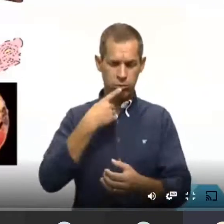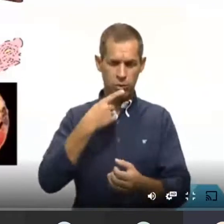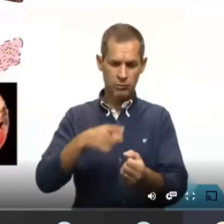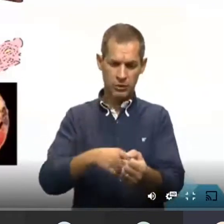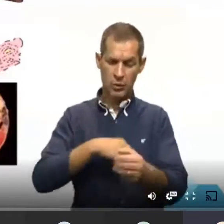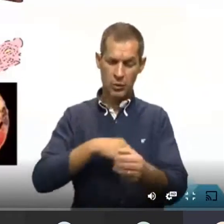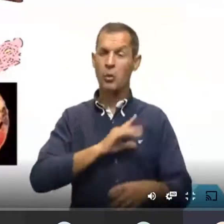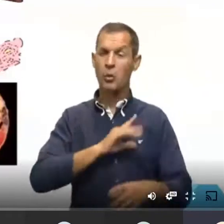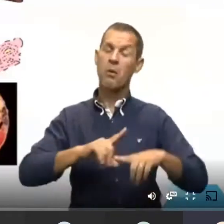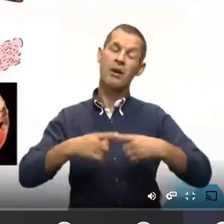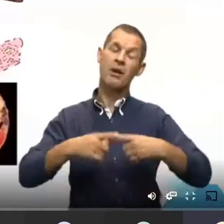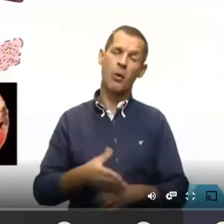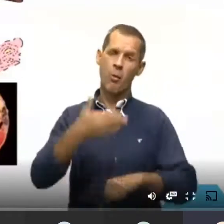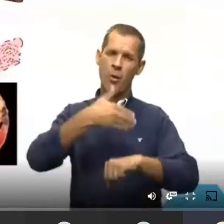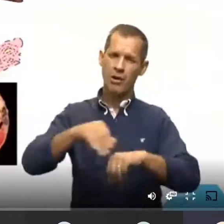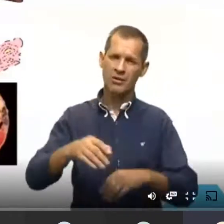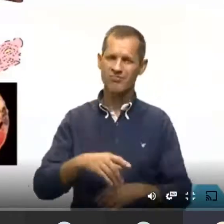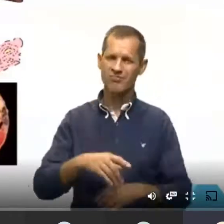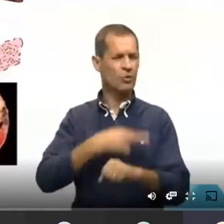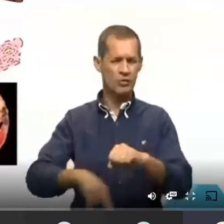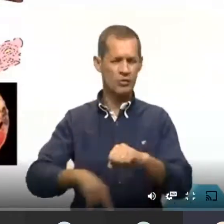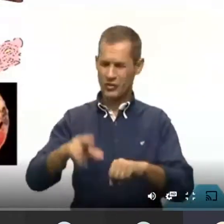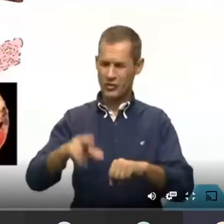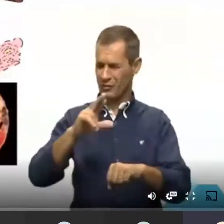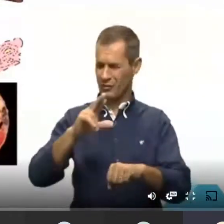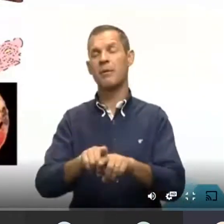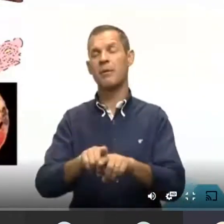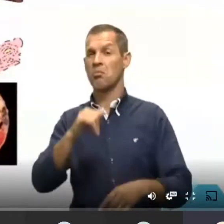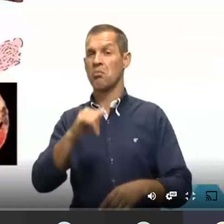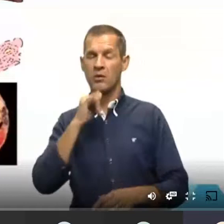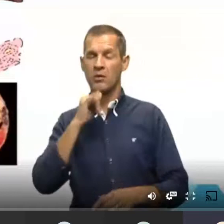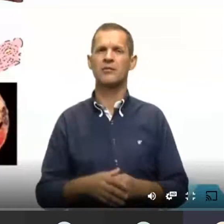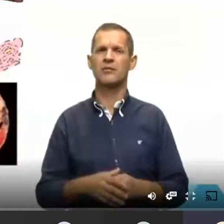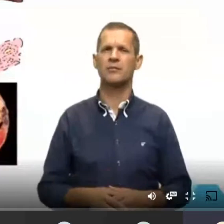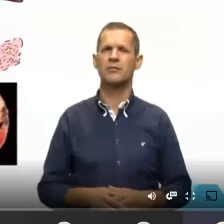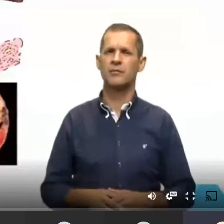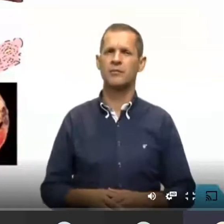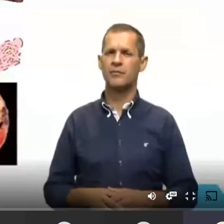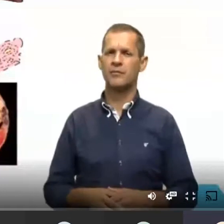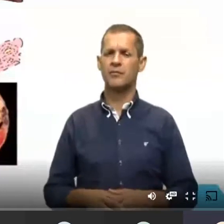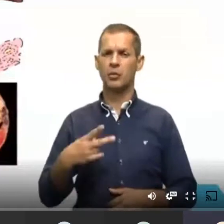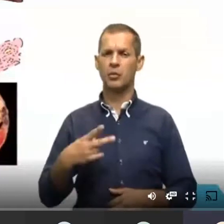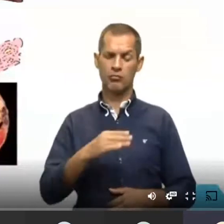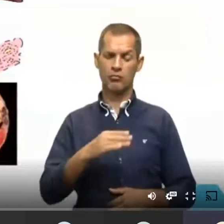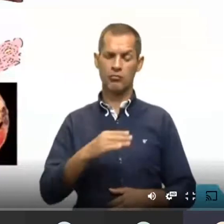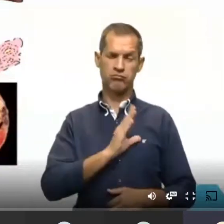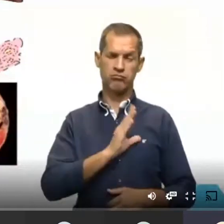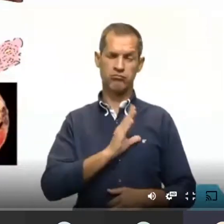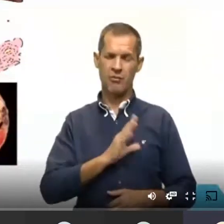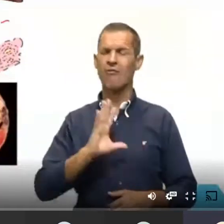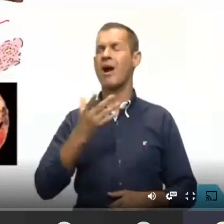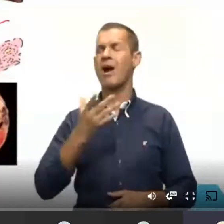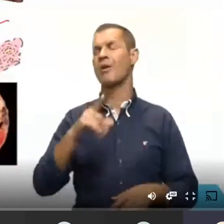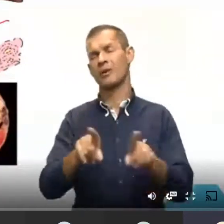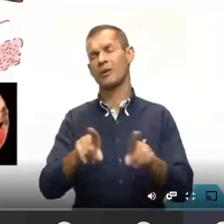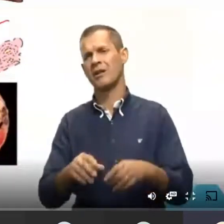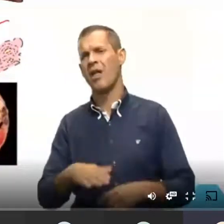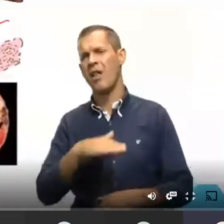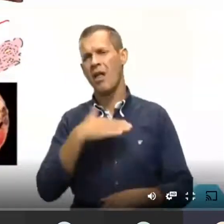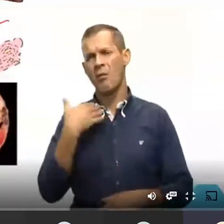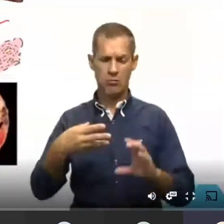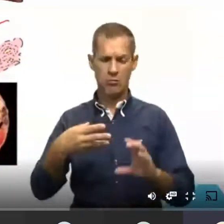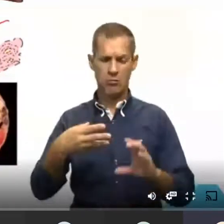coração. Se houver uma lesão irreversível, né, outra parte, por exemplo, do corte do coração, vai ocorrer